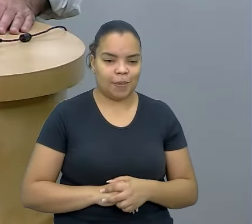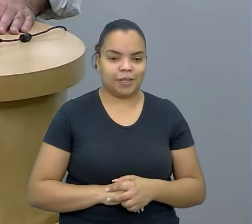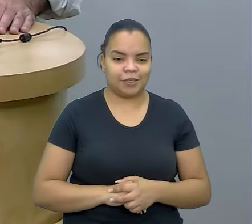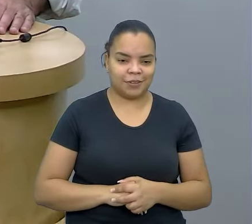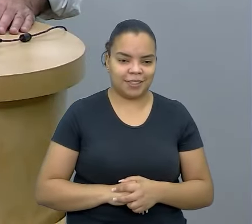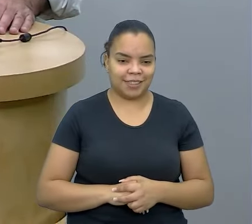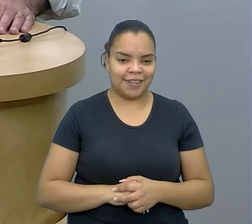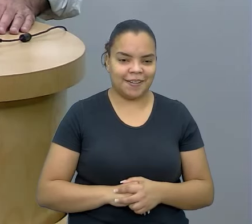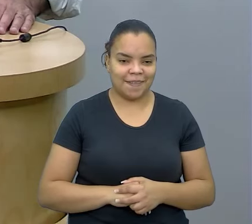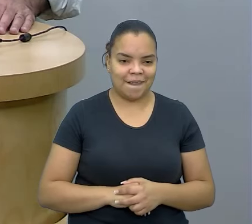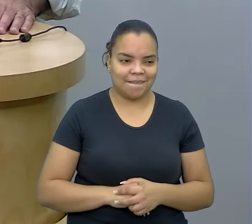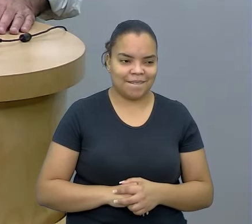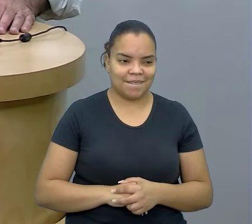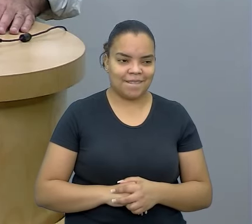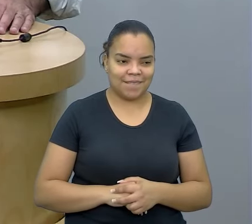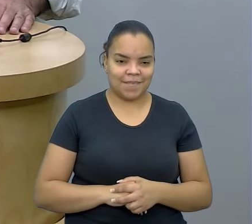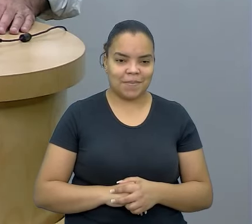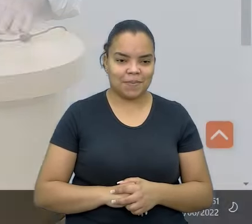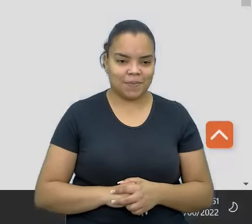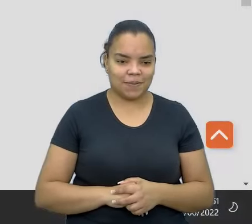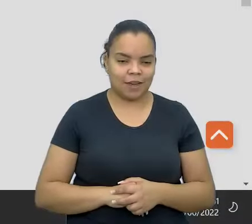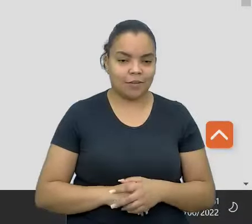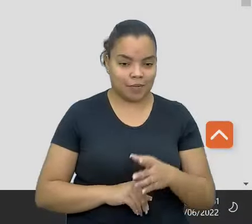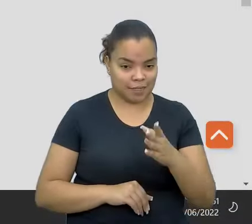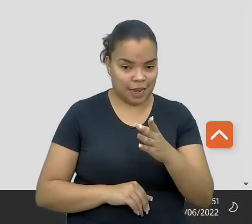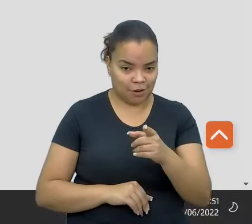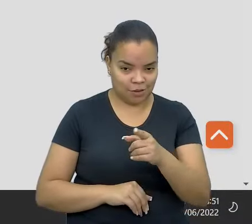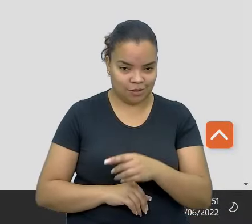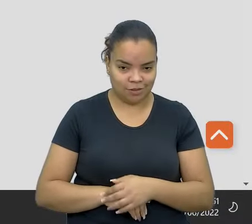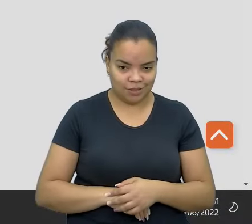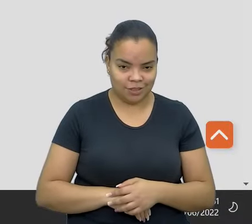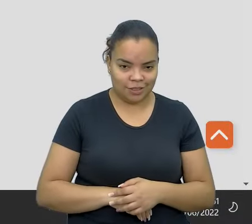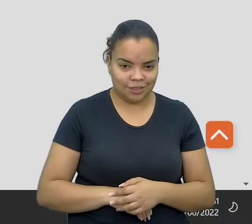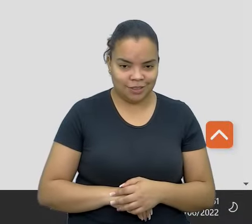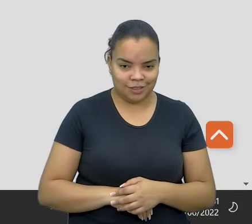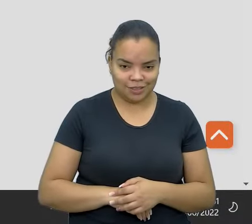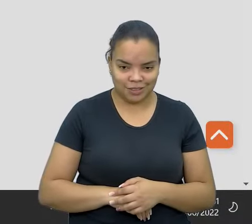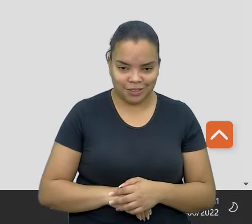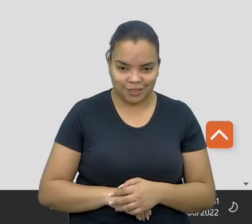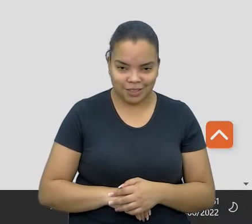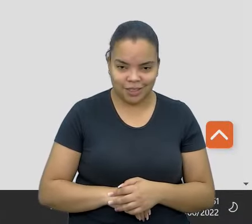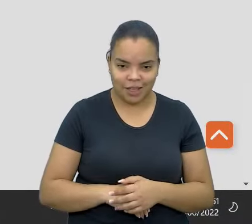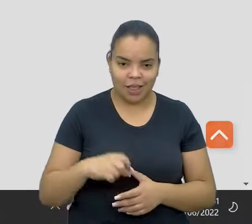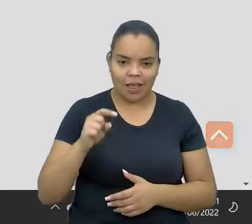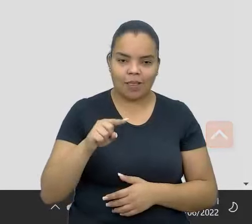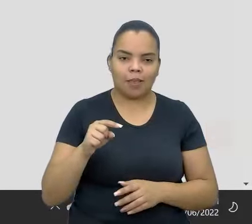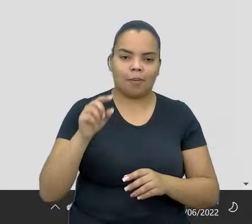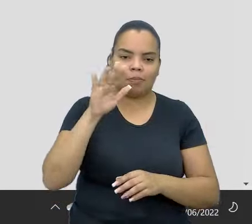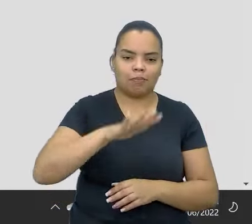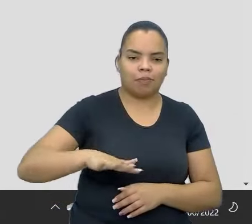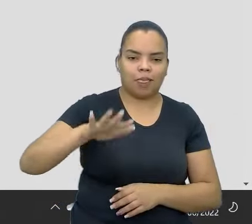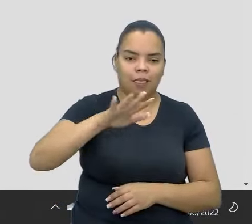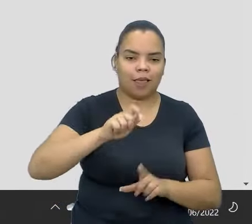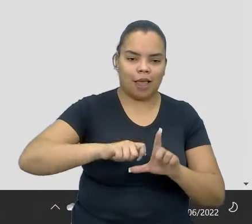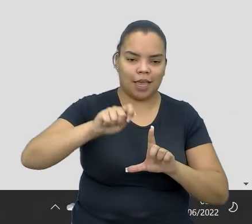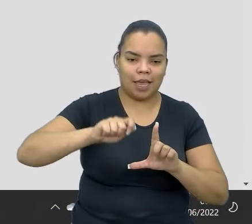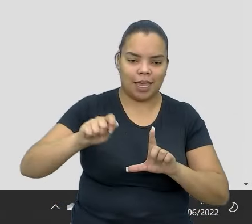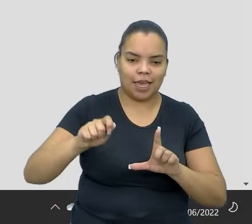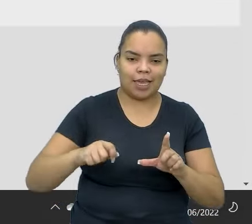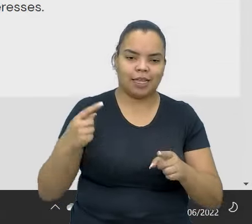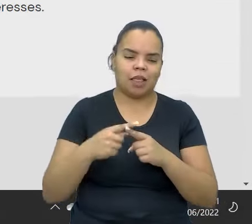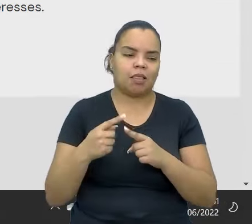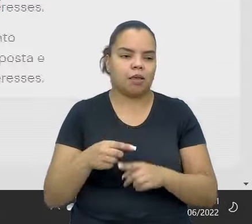Sim. Então, a gente tem as 5 atividades, né? Do componente 1, população e índices, para vocês darem uma olhada, até com sugestões de